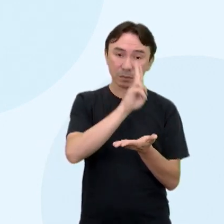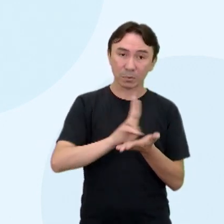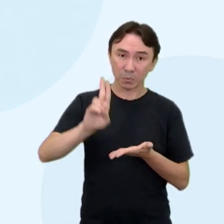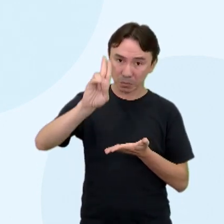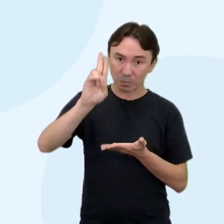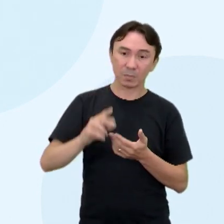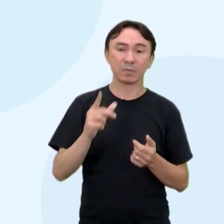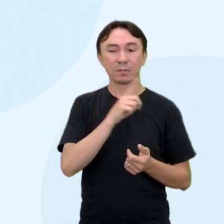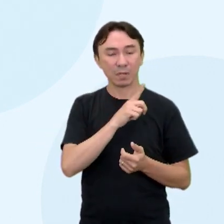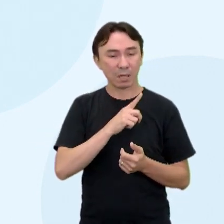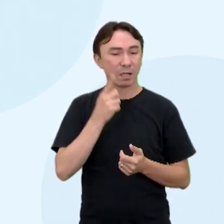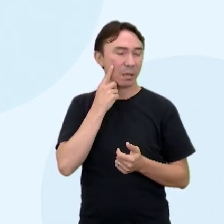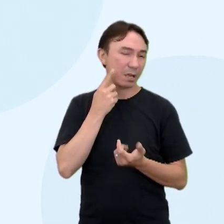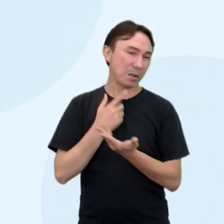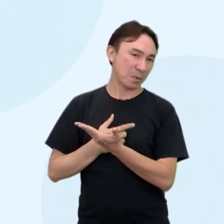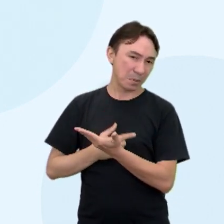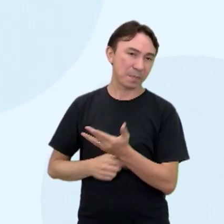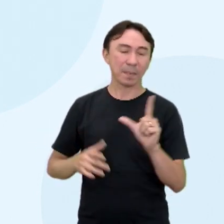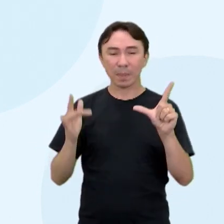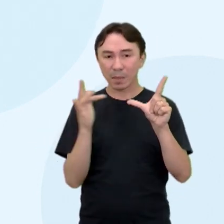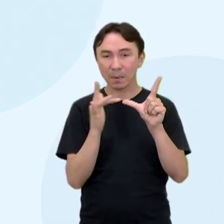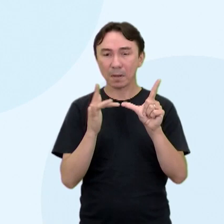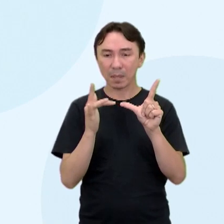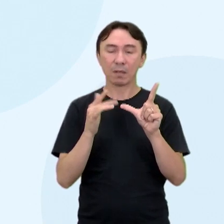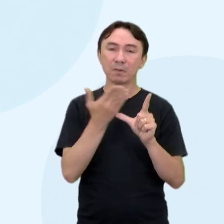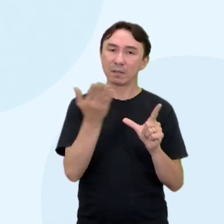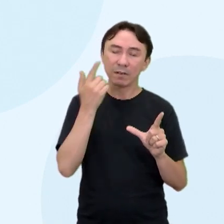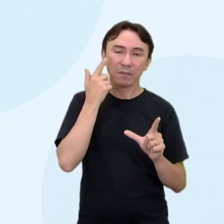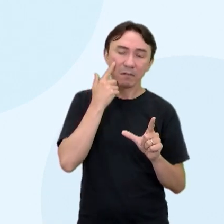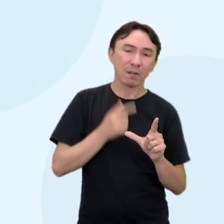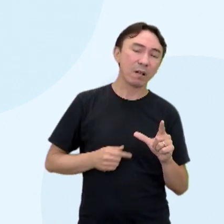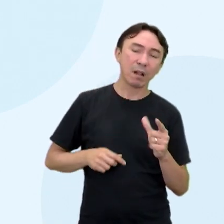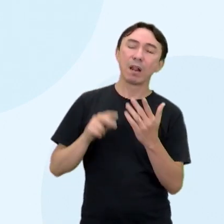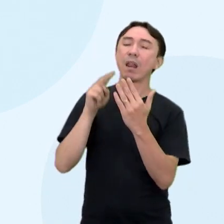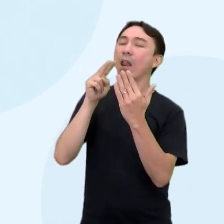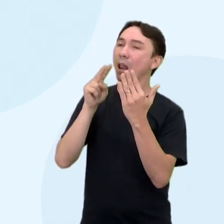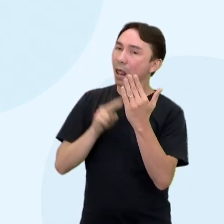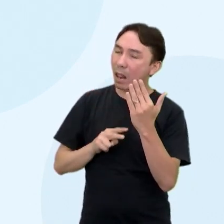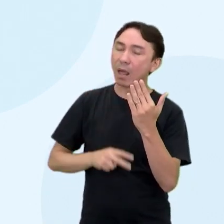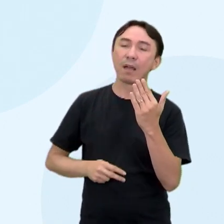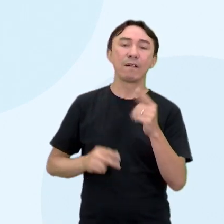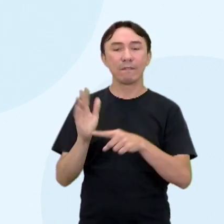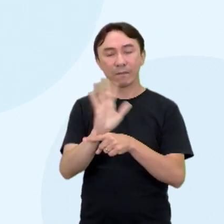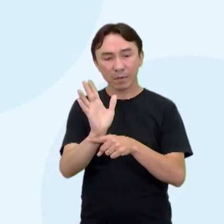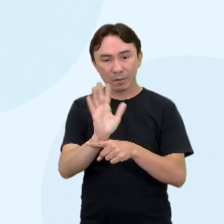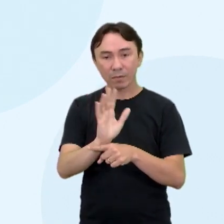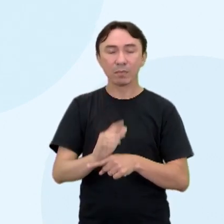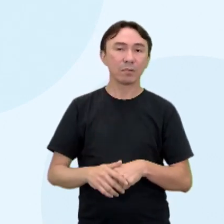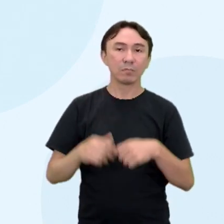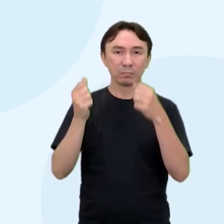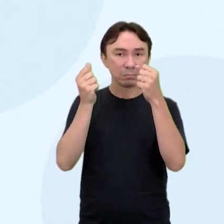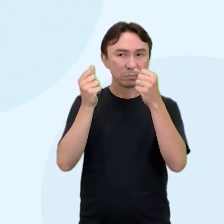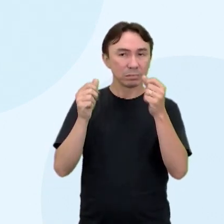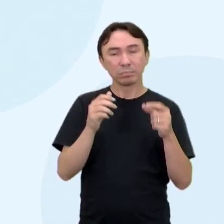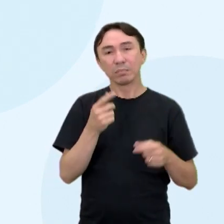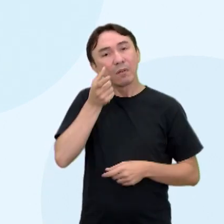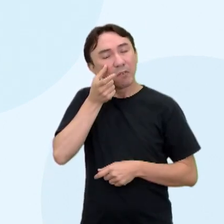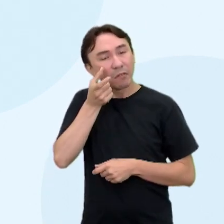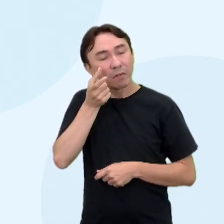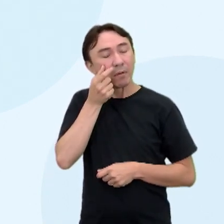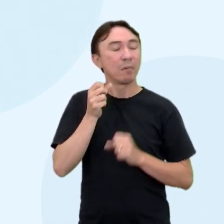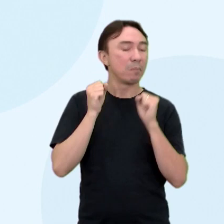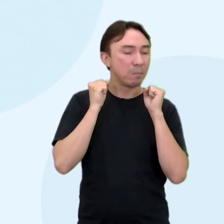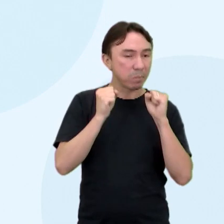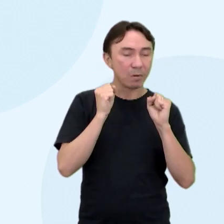vocês podem acessar, ler toda a matéria, assistir novamente ao vídeo. Fiquem à vontade, a gente sempre deixa as referências aí,